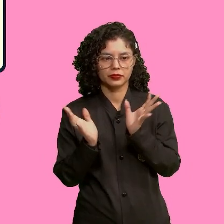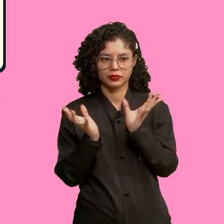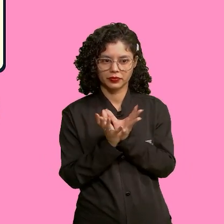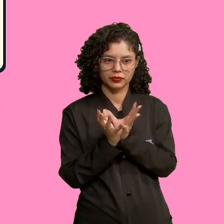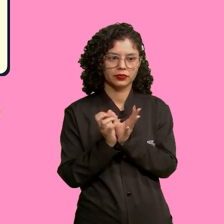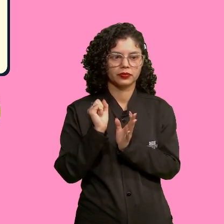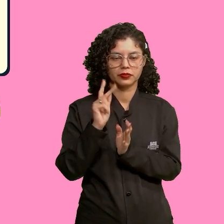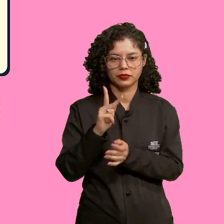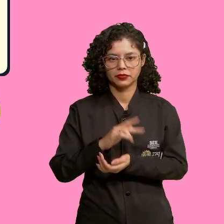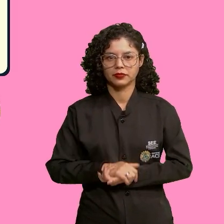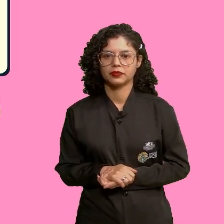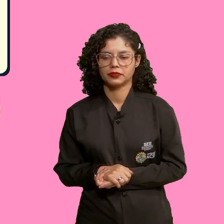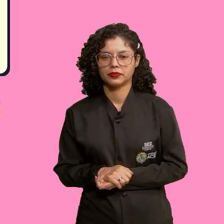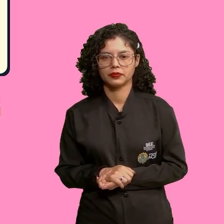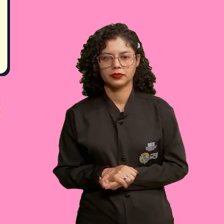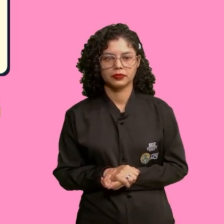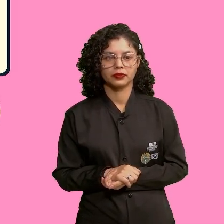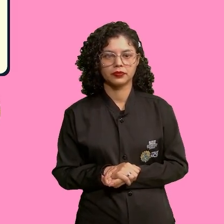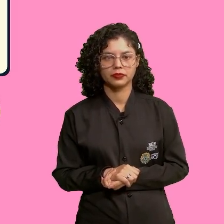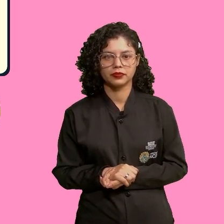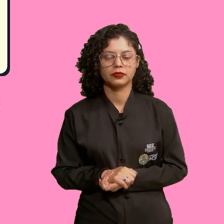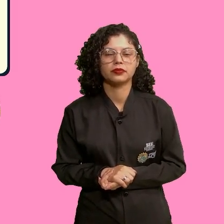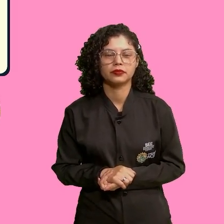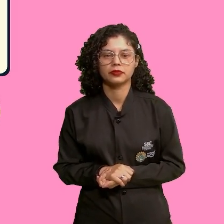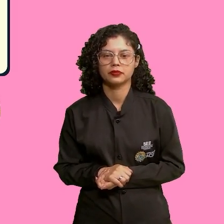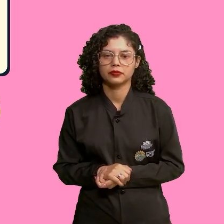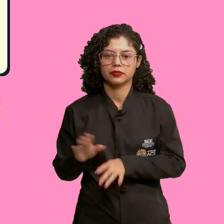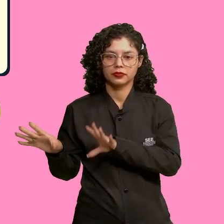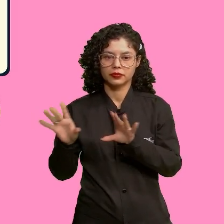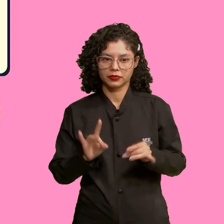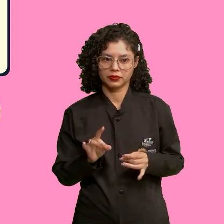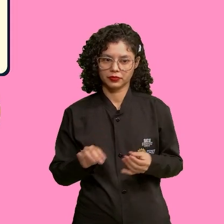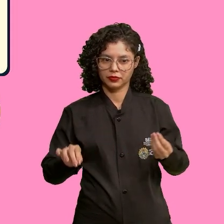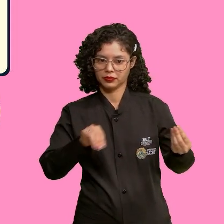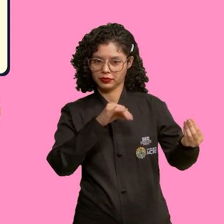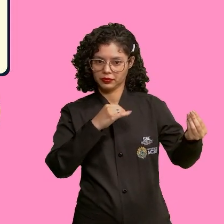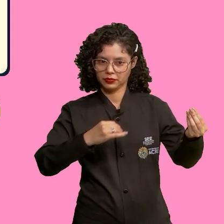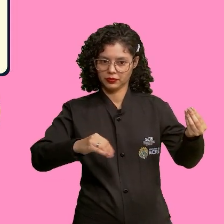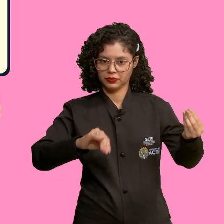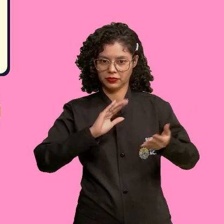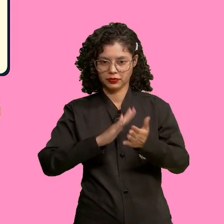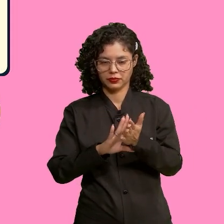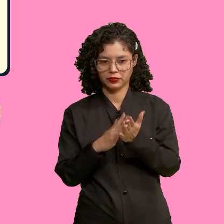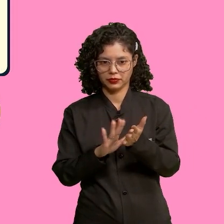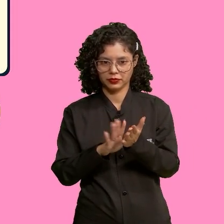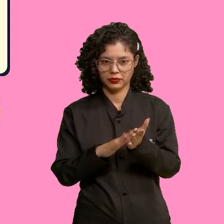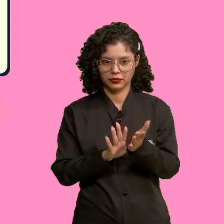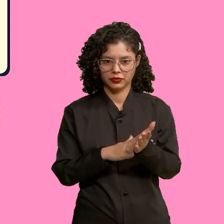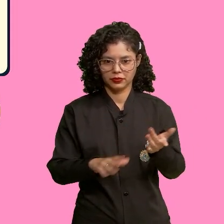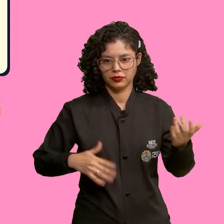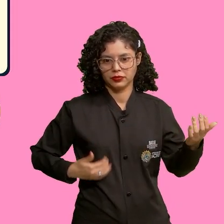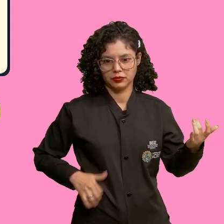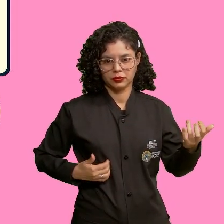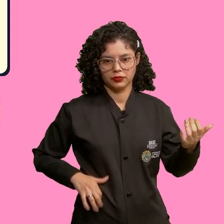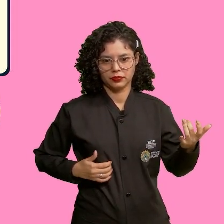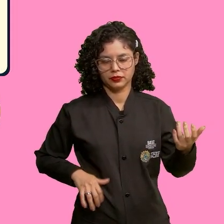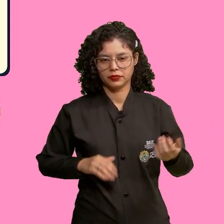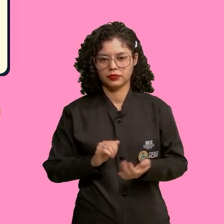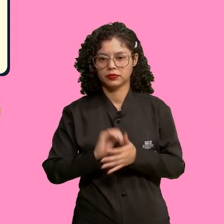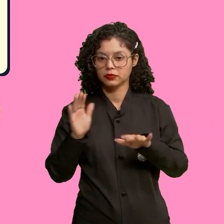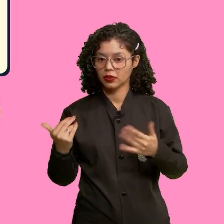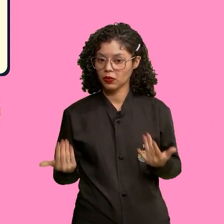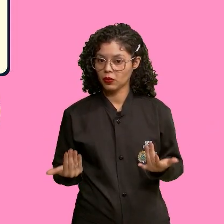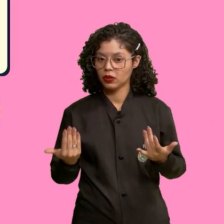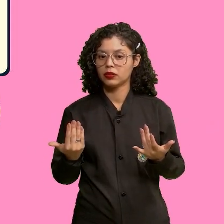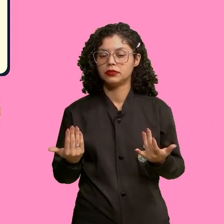categoria, certo? O item número 9 traz o violino, o pandeiro e o ukulele. Qual